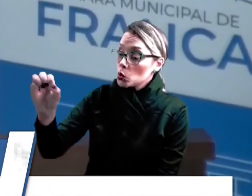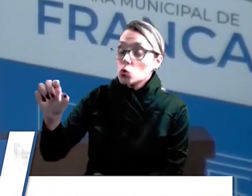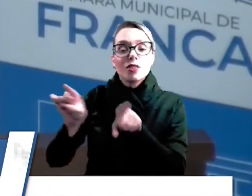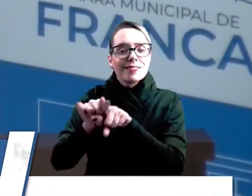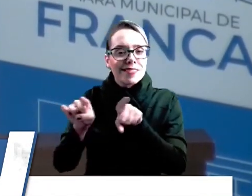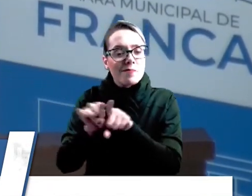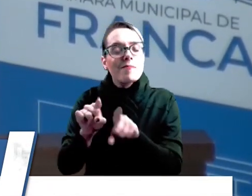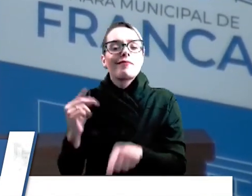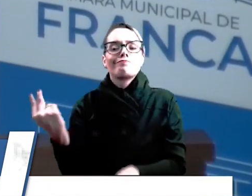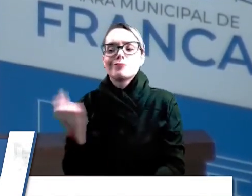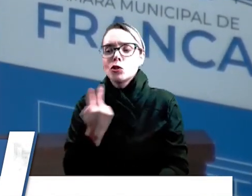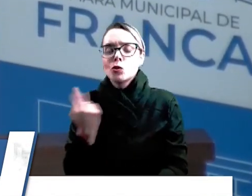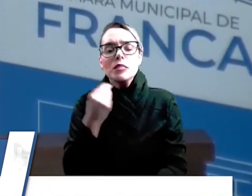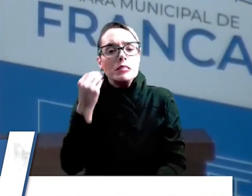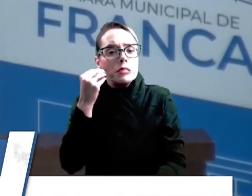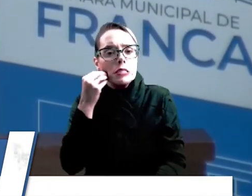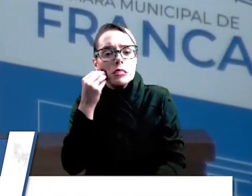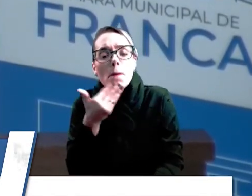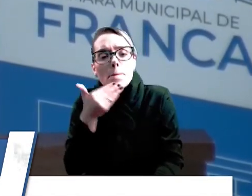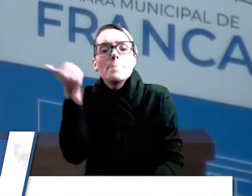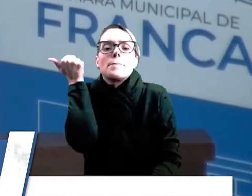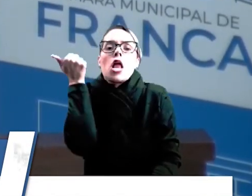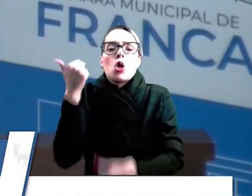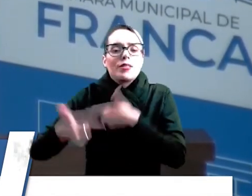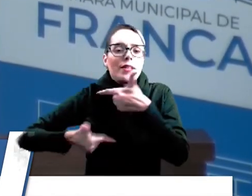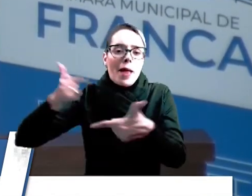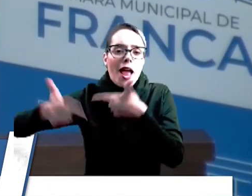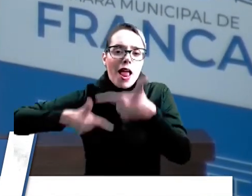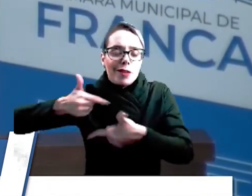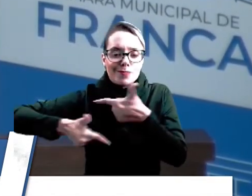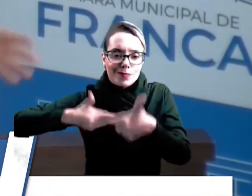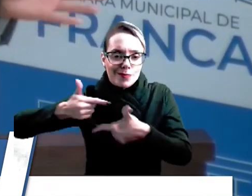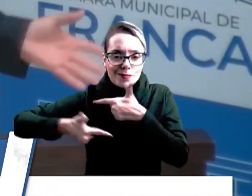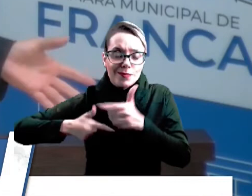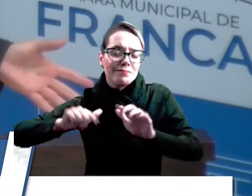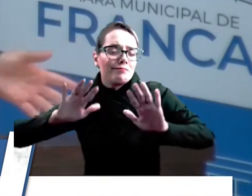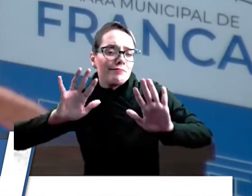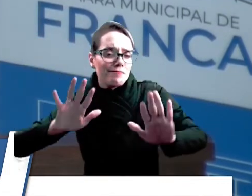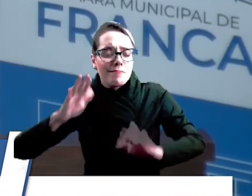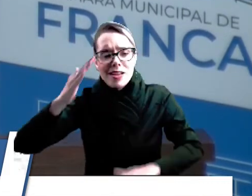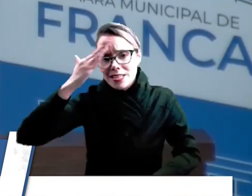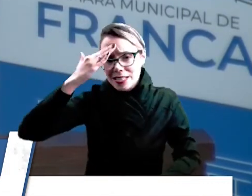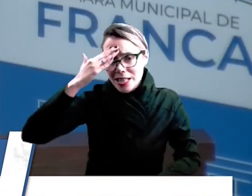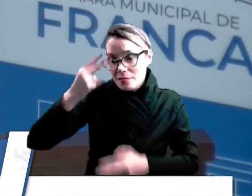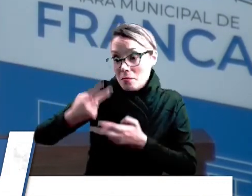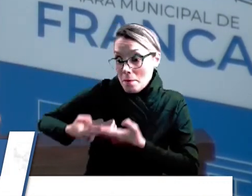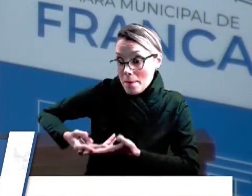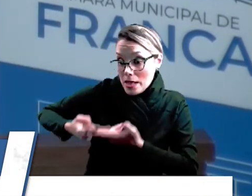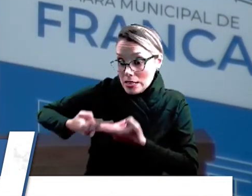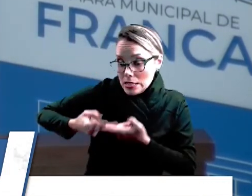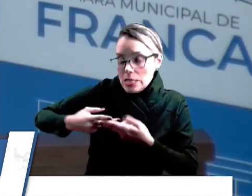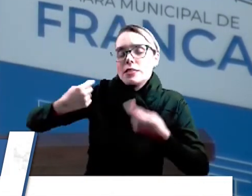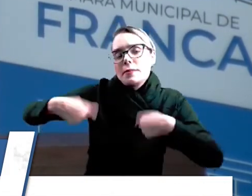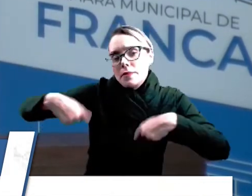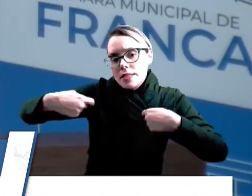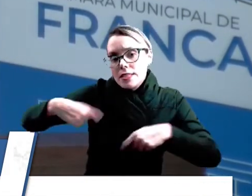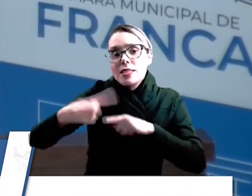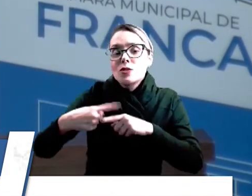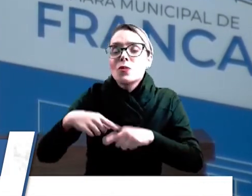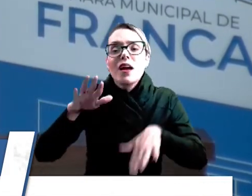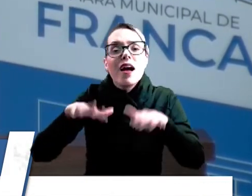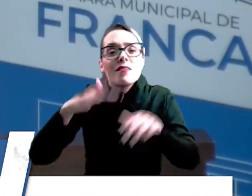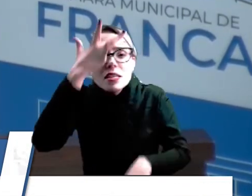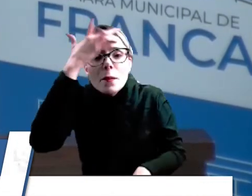E nem sempre a urgência que as pessoas têm é a urgência que o poder público tem. Estou falando aqui de uma questão